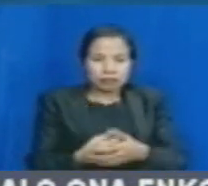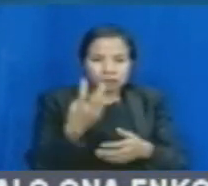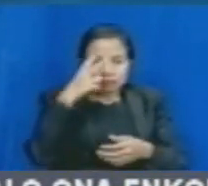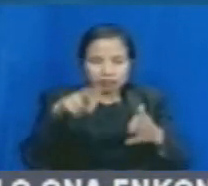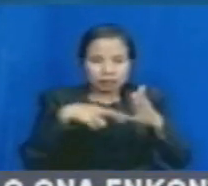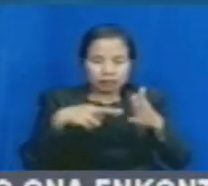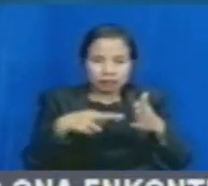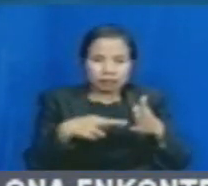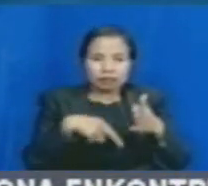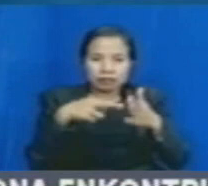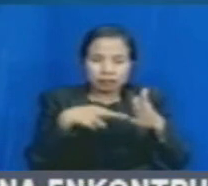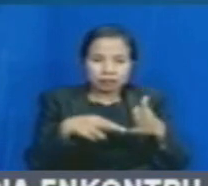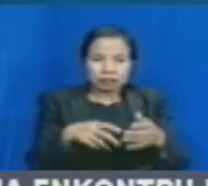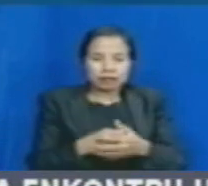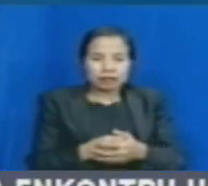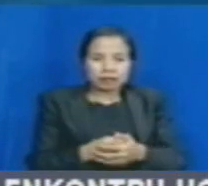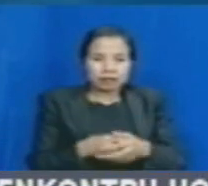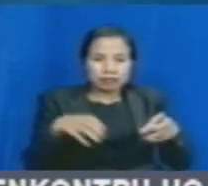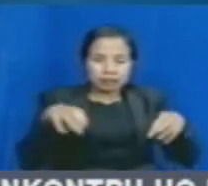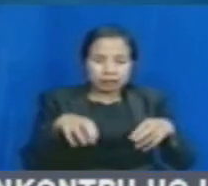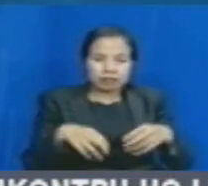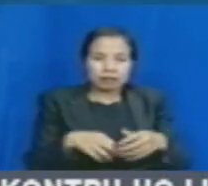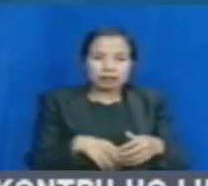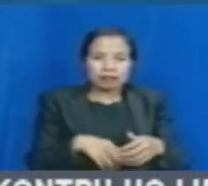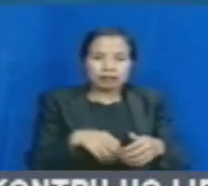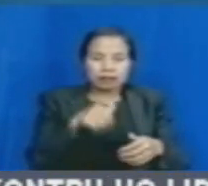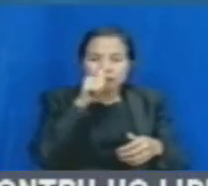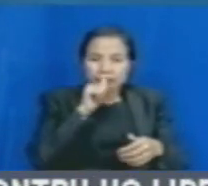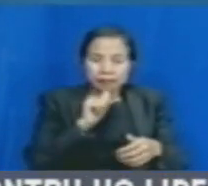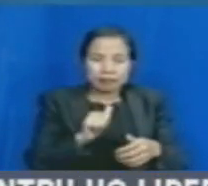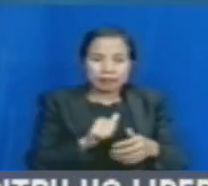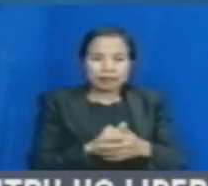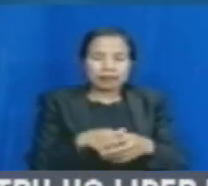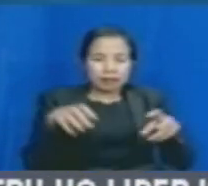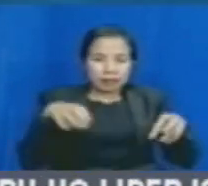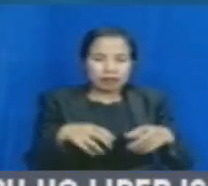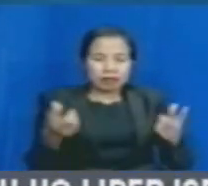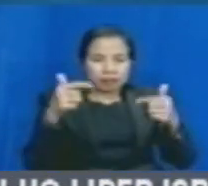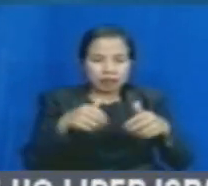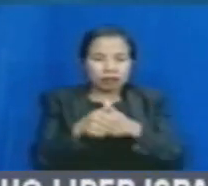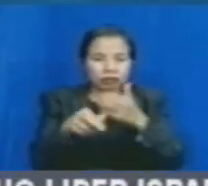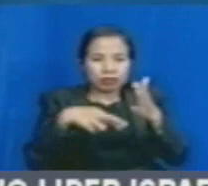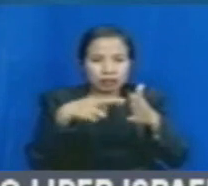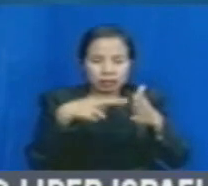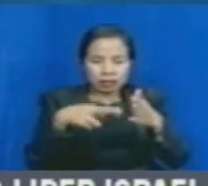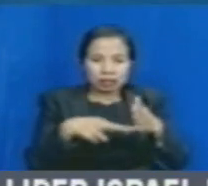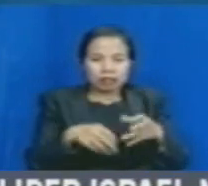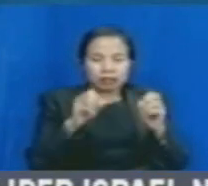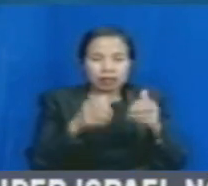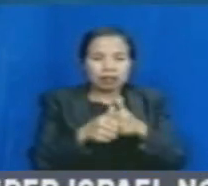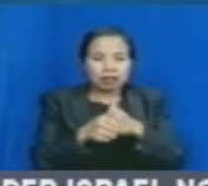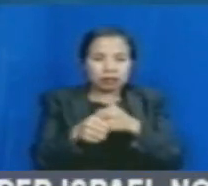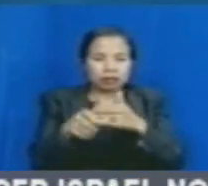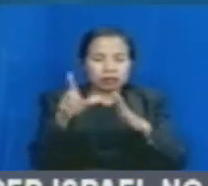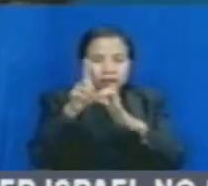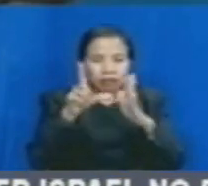ta regras ne é claro investimento ne be sérios investimento ne be ne mai at cumpre regras ne tu ira na lei ne